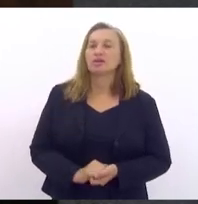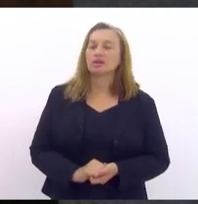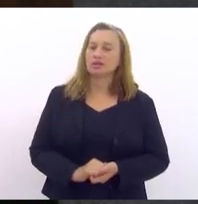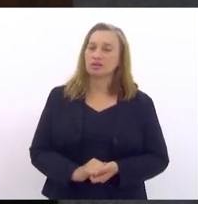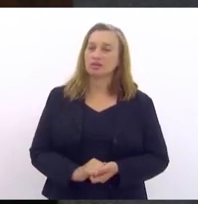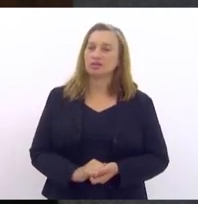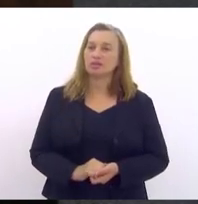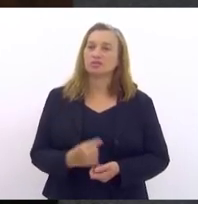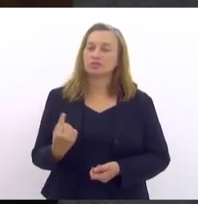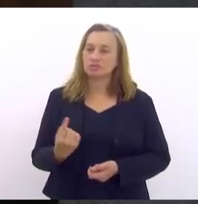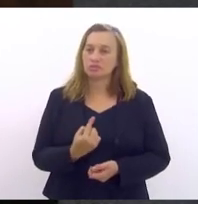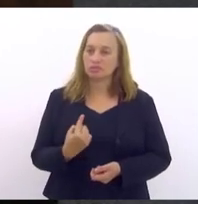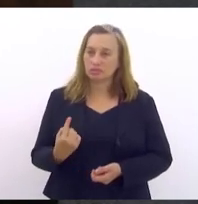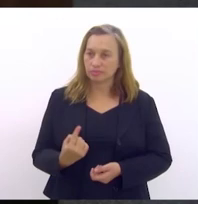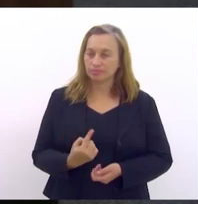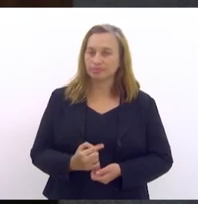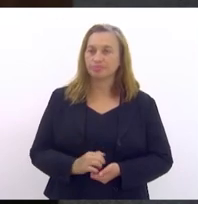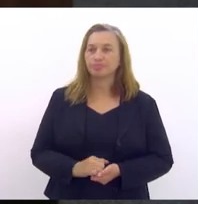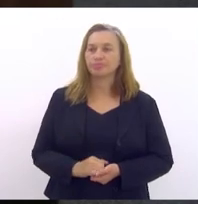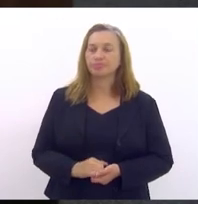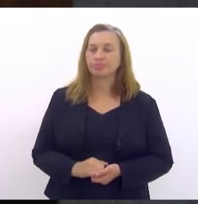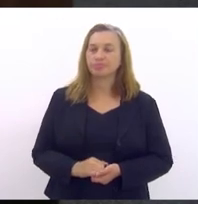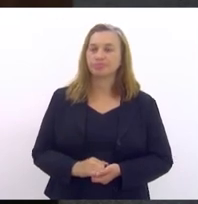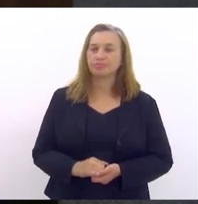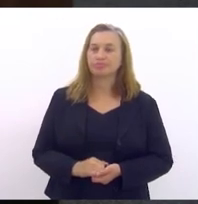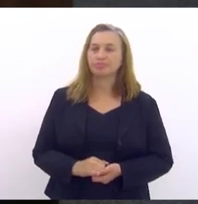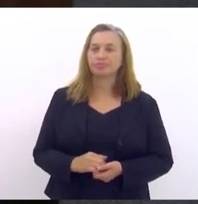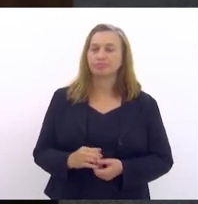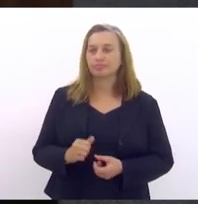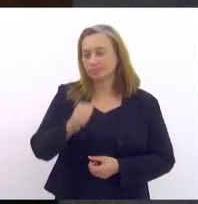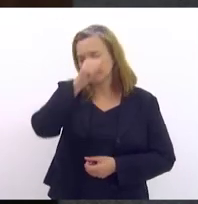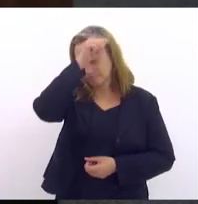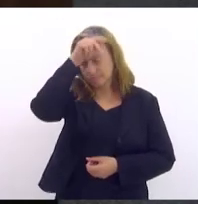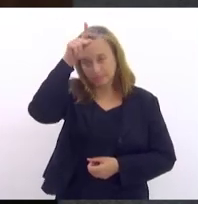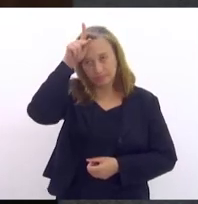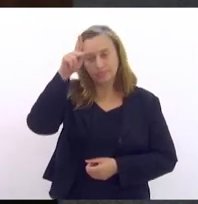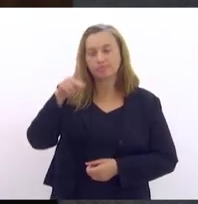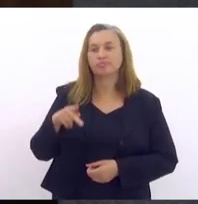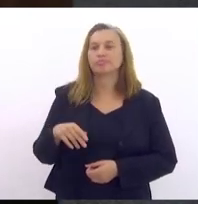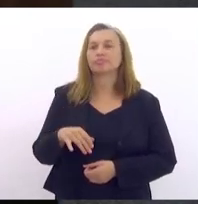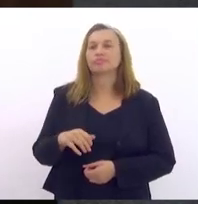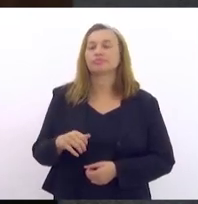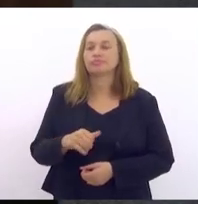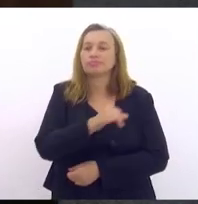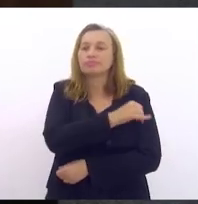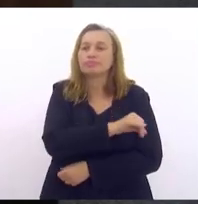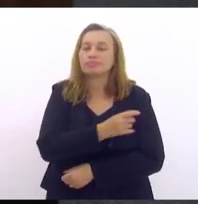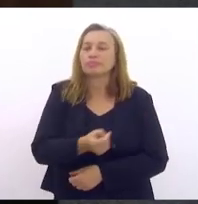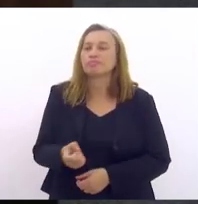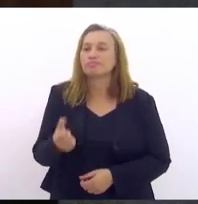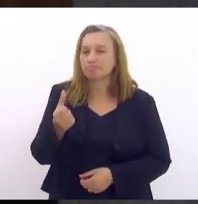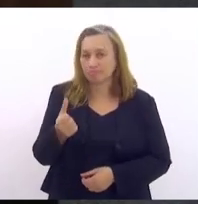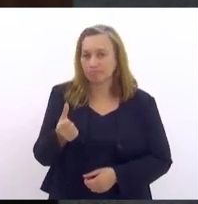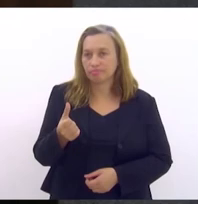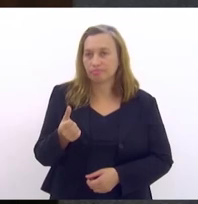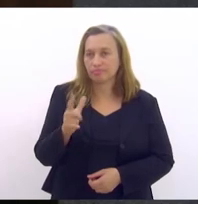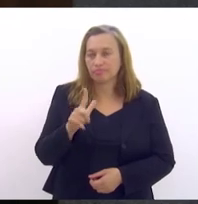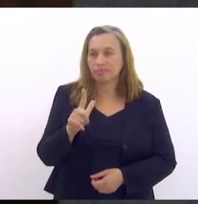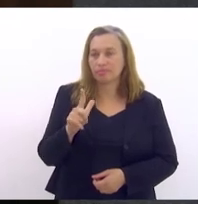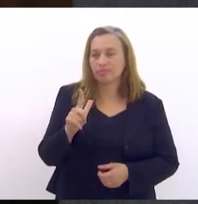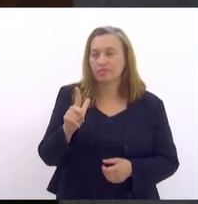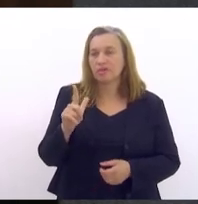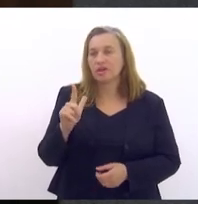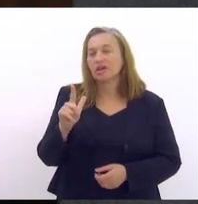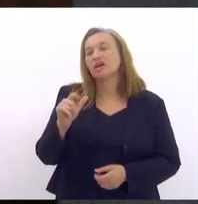que o nosso subúrbio aqui do município do Rio tem pouquíssimas livrarias e livraria de rua eu nem me lembro de ter